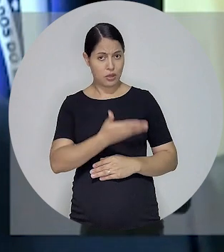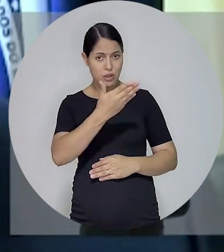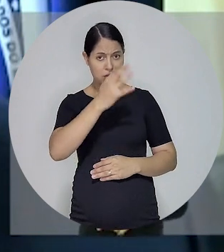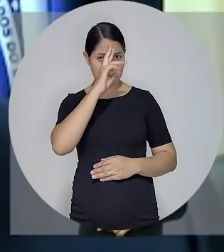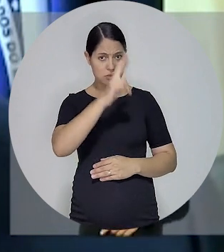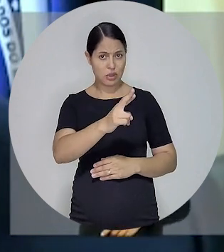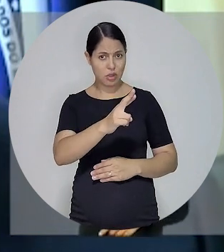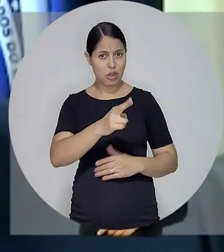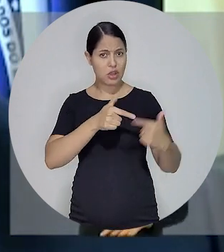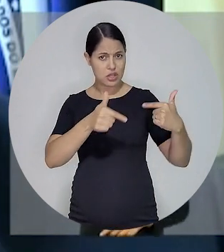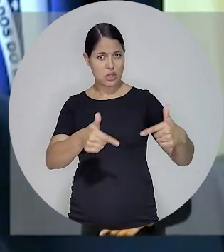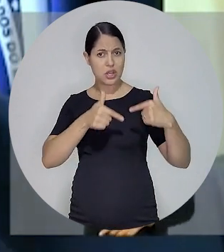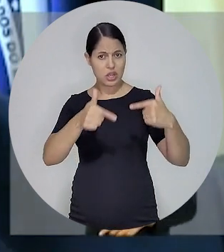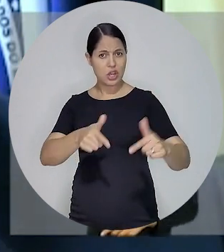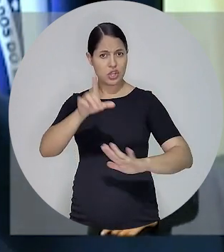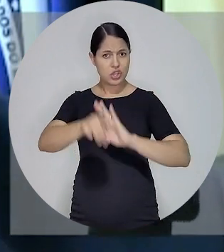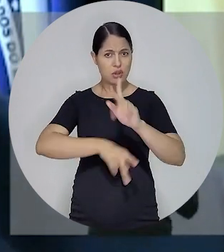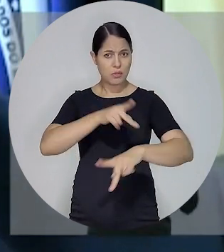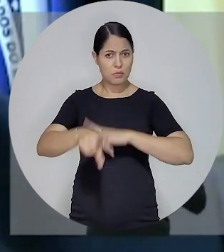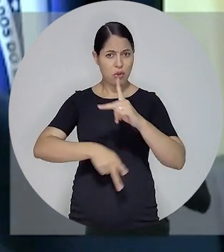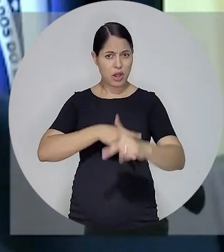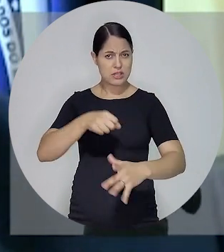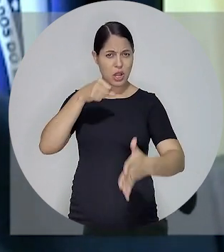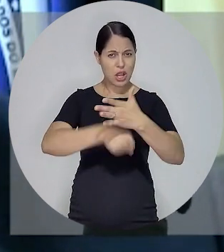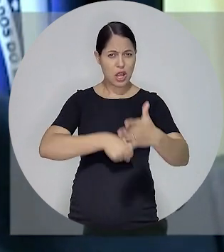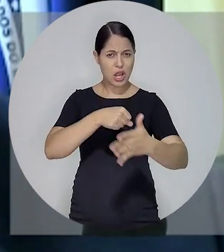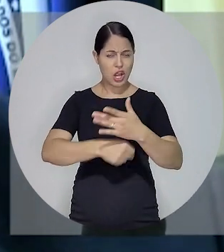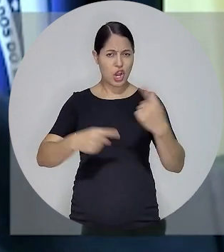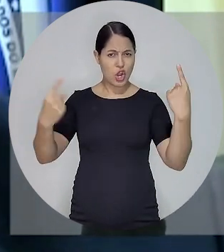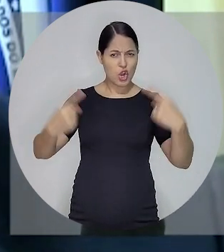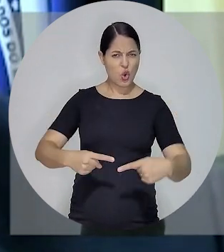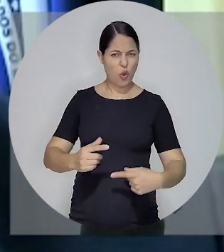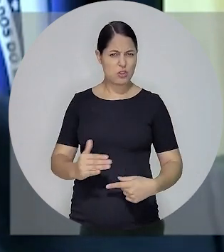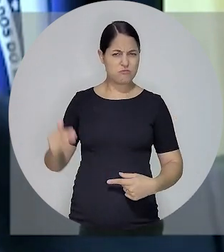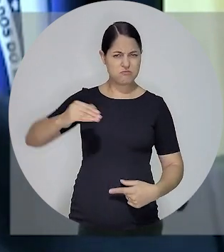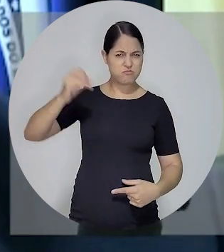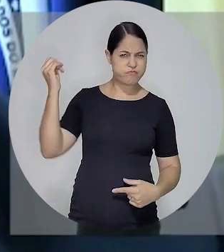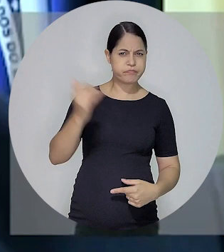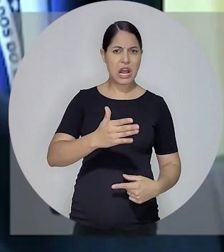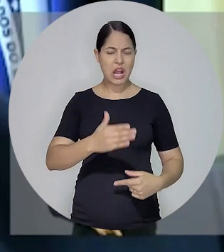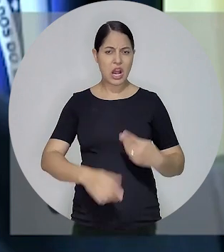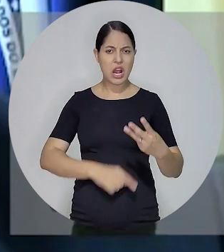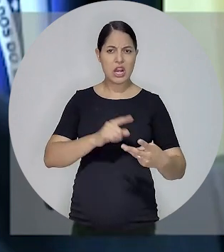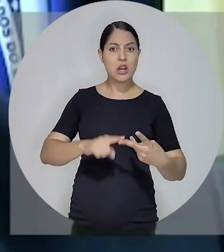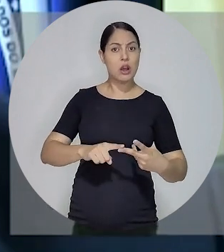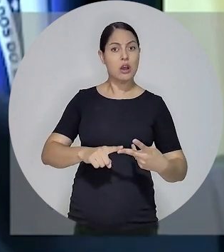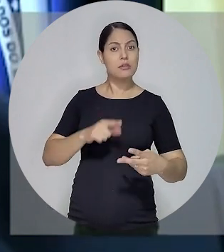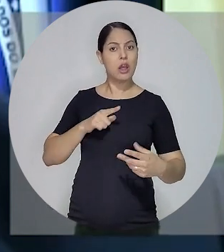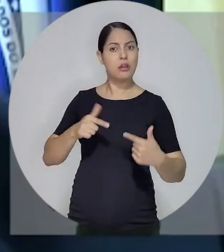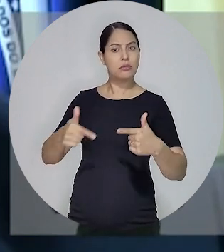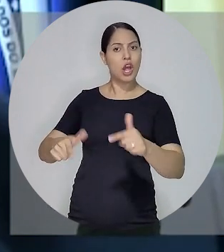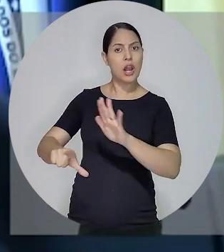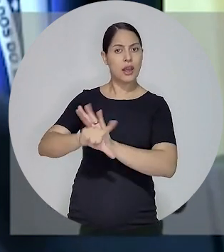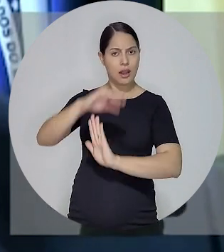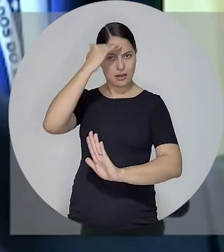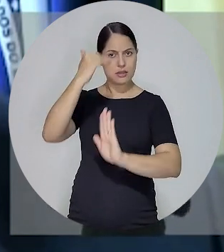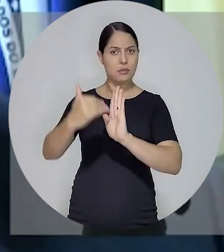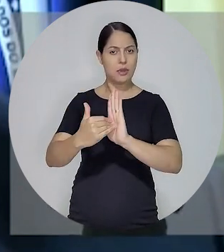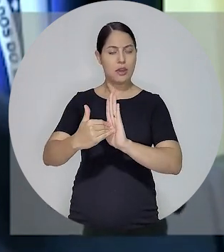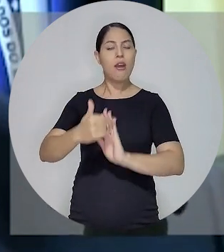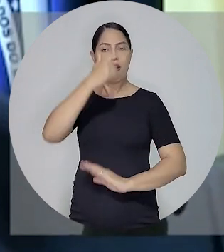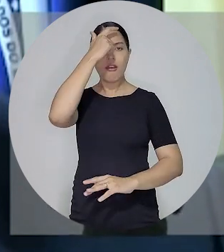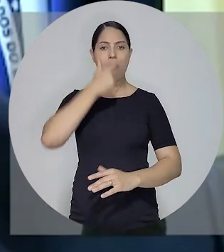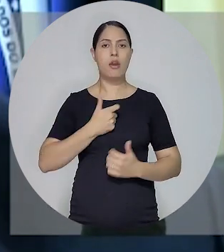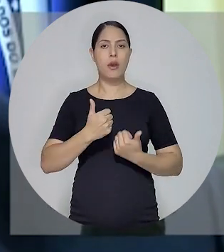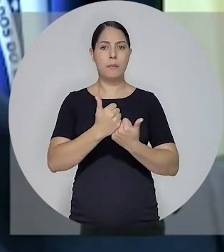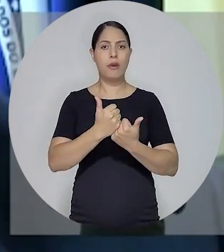presidente, em que Vossa Excelência precisar de um companheiro para lutar pelos direitos da população, contra a tirania, em prol da legalidade, saiba